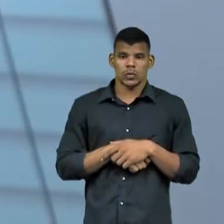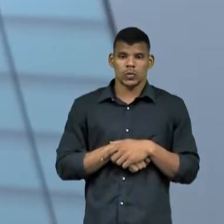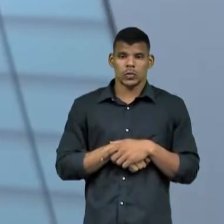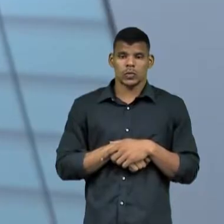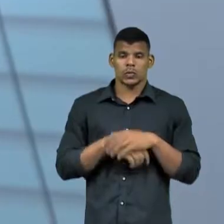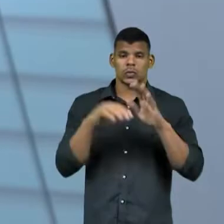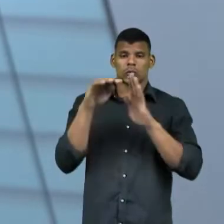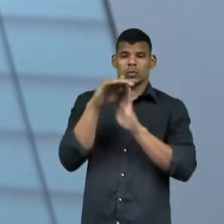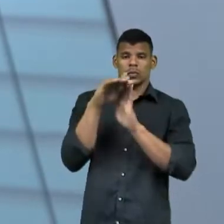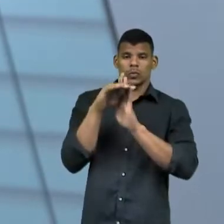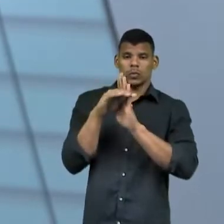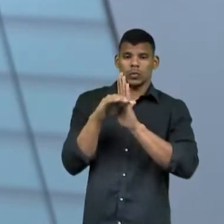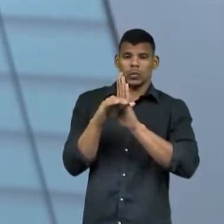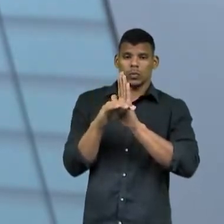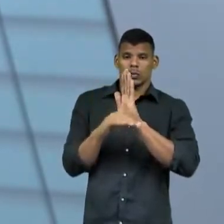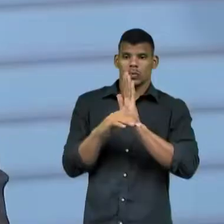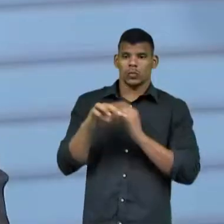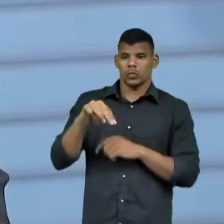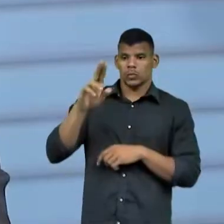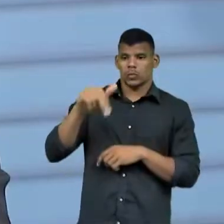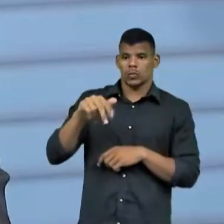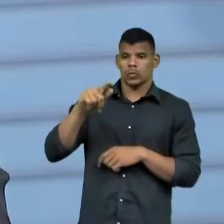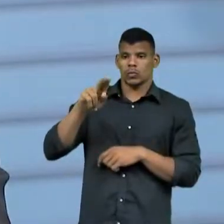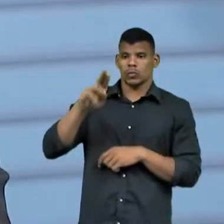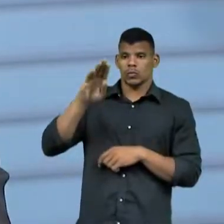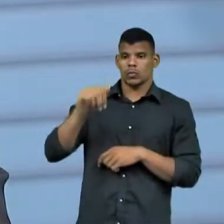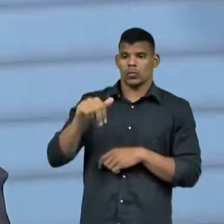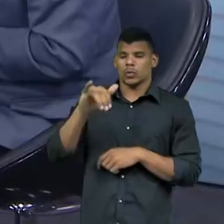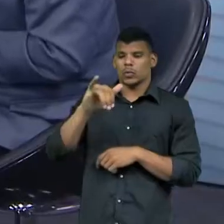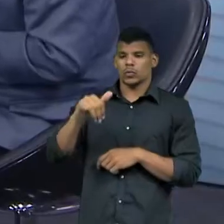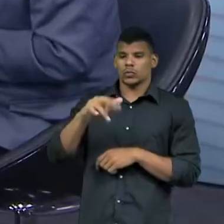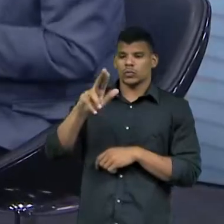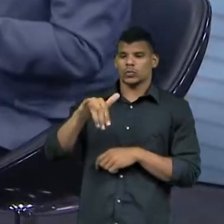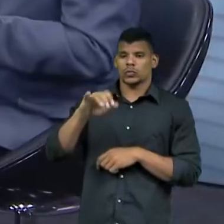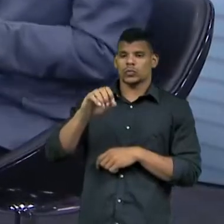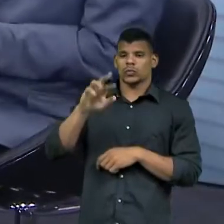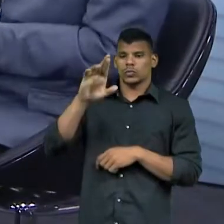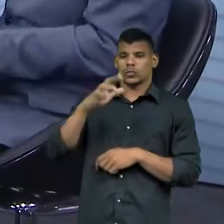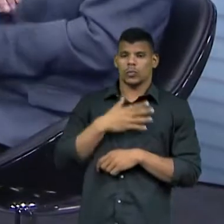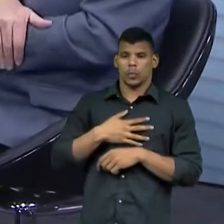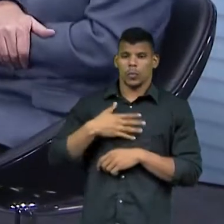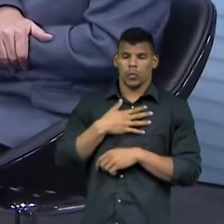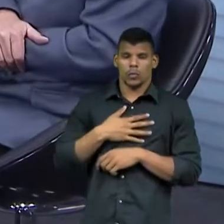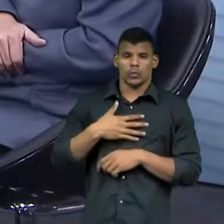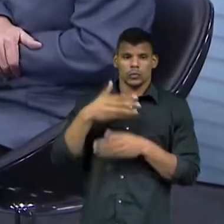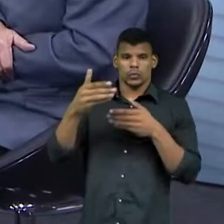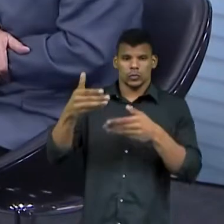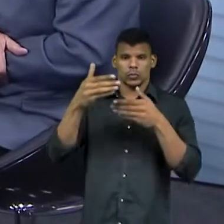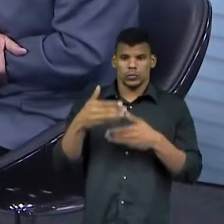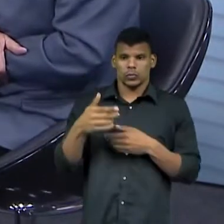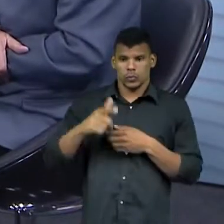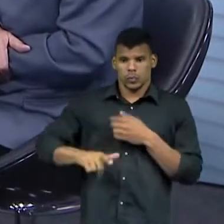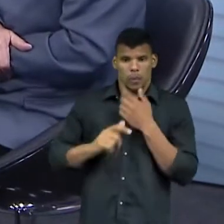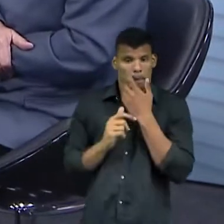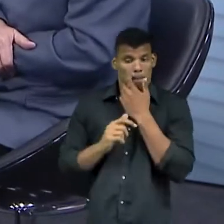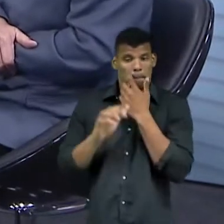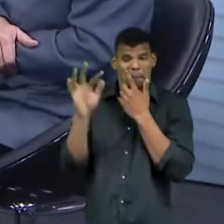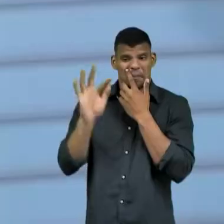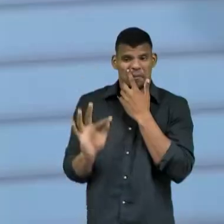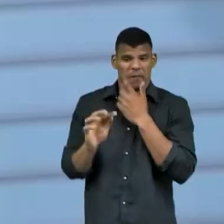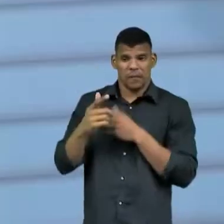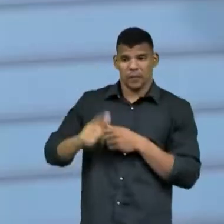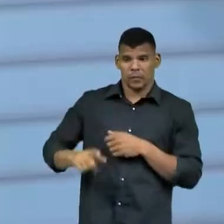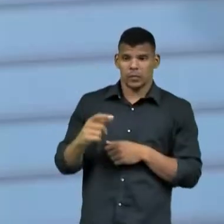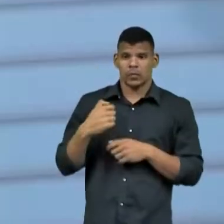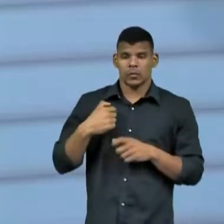programa com o Dr munguba Júnior aqui comigo aqui é um cumprimento Dr munguba tudo bem Prazer recebê-lo mais uma vez honra grande privilégio estar aqui com você